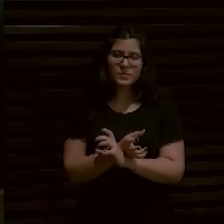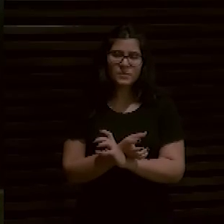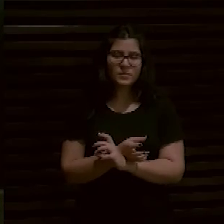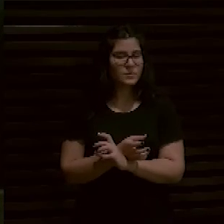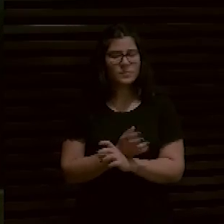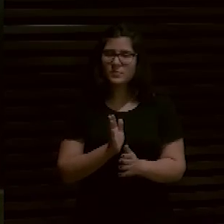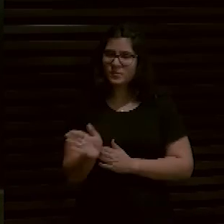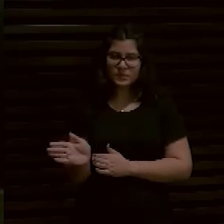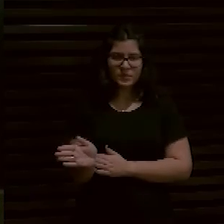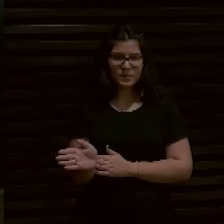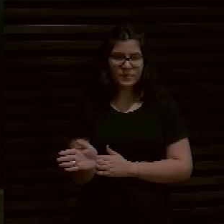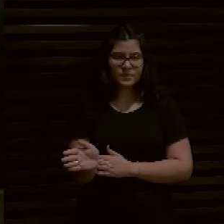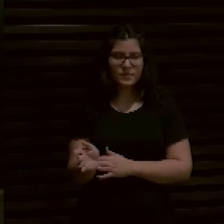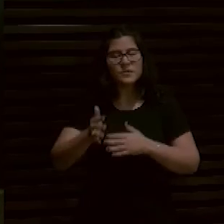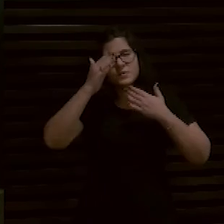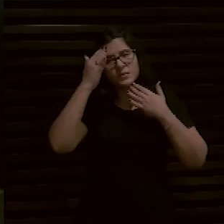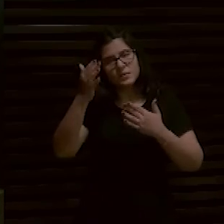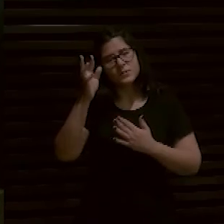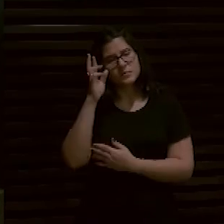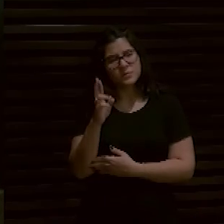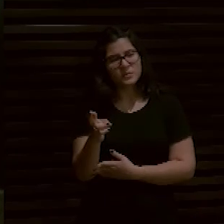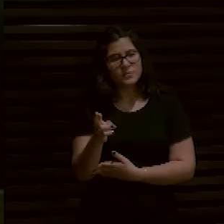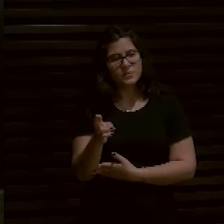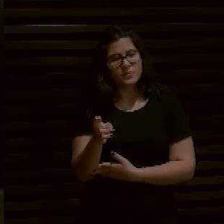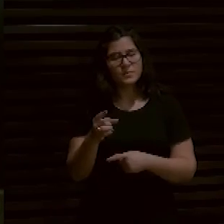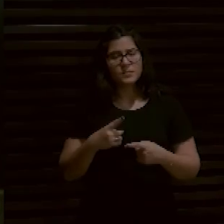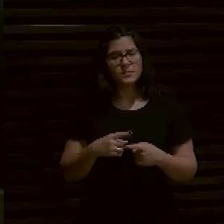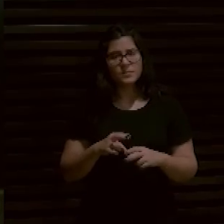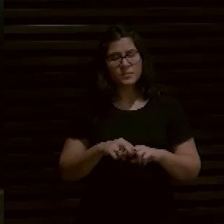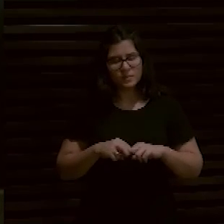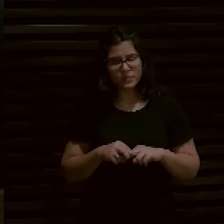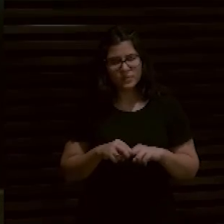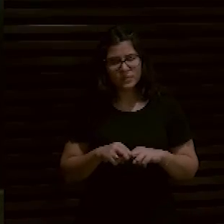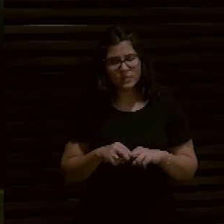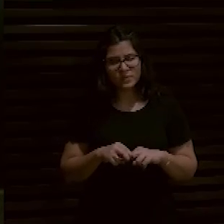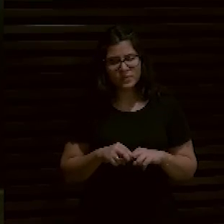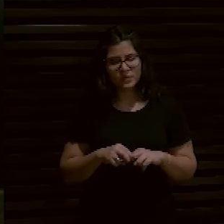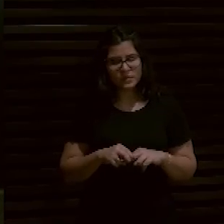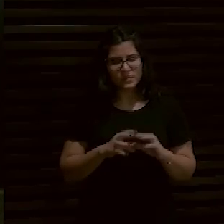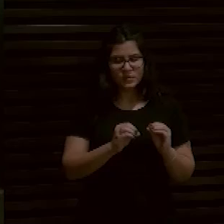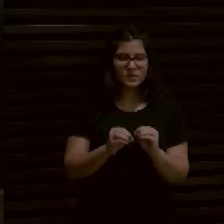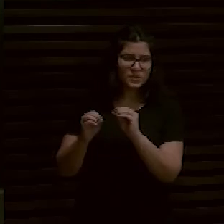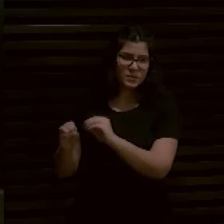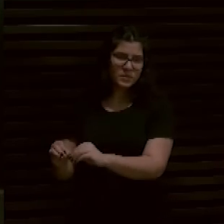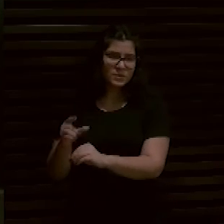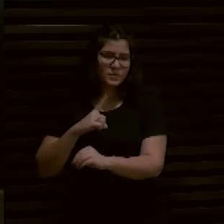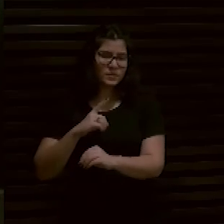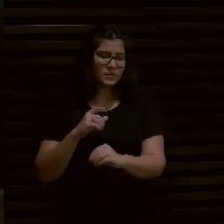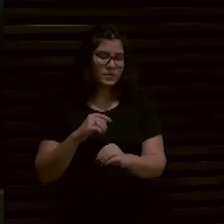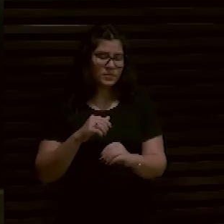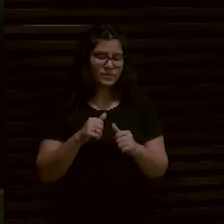perturba. Agradeça ao Senhor por ter te tirado desse